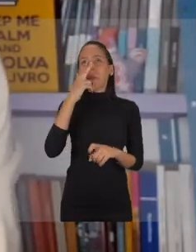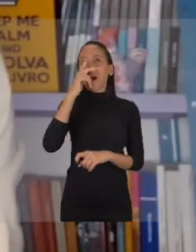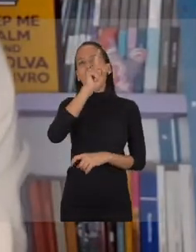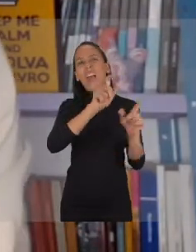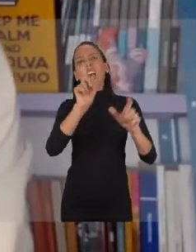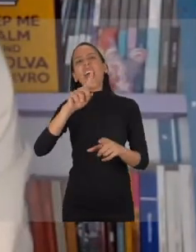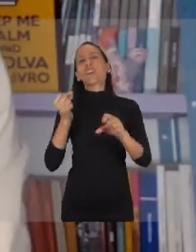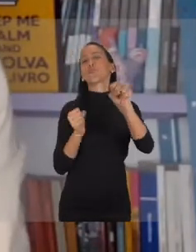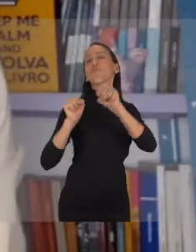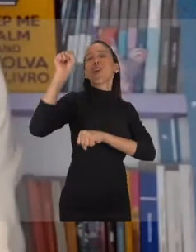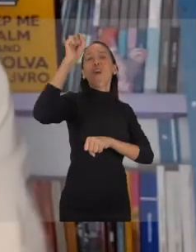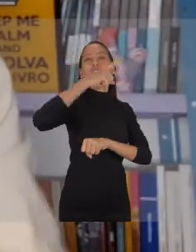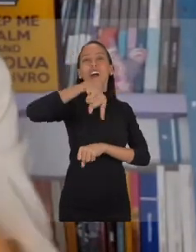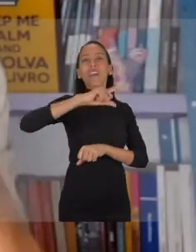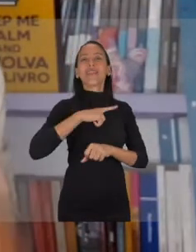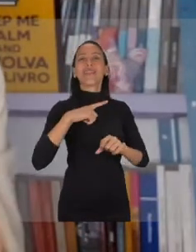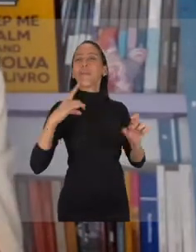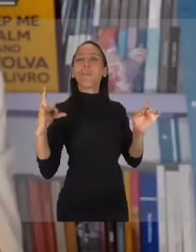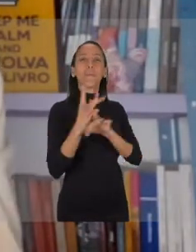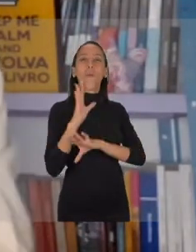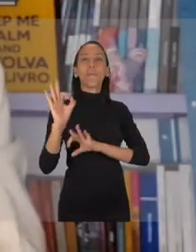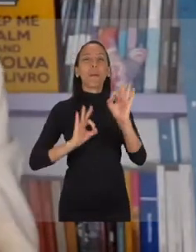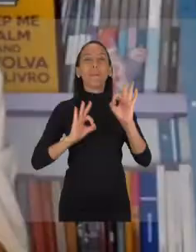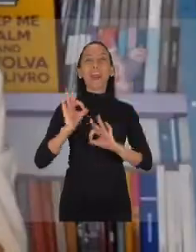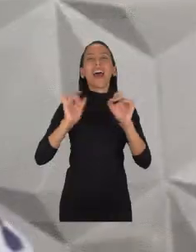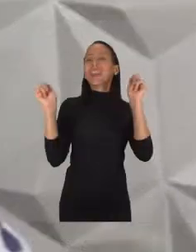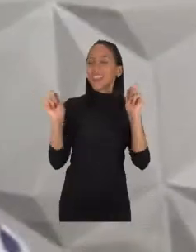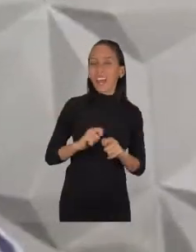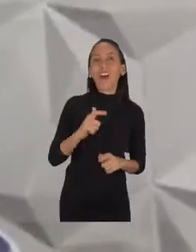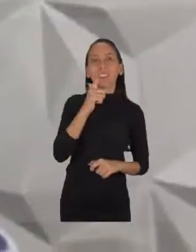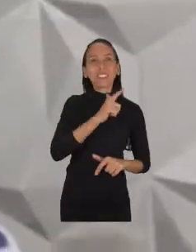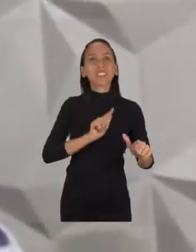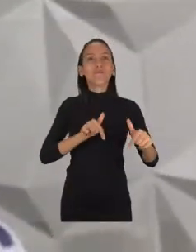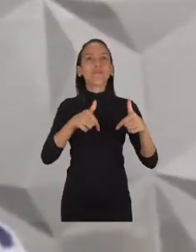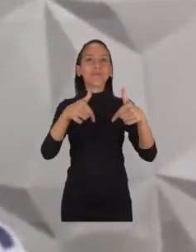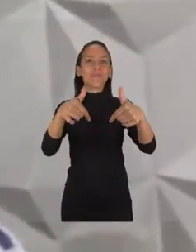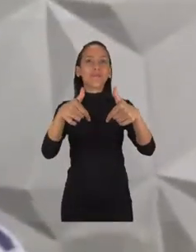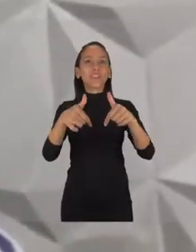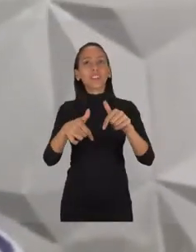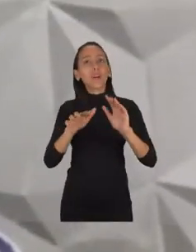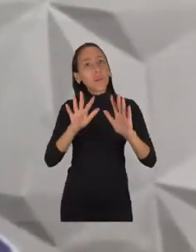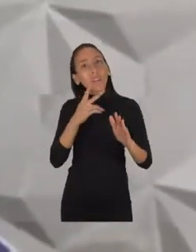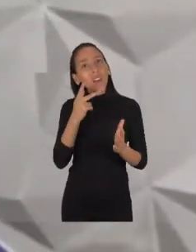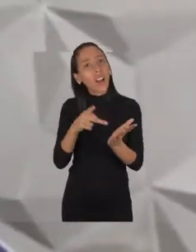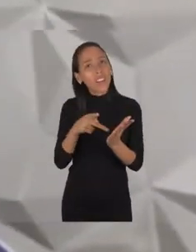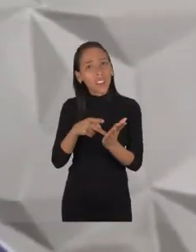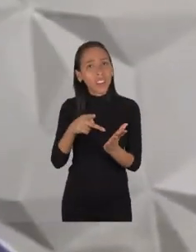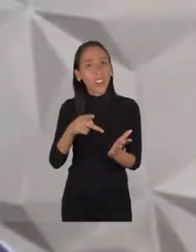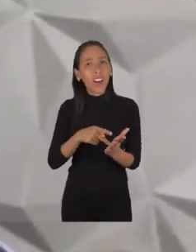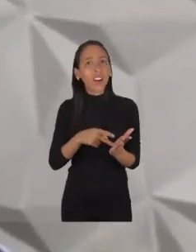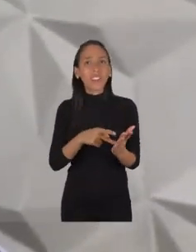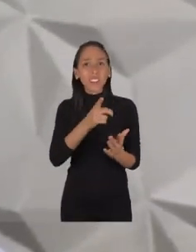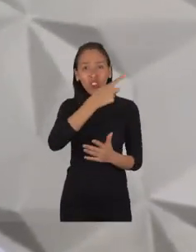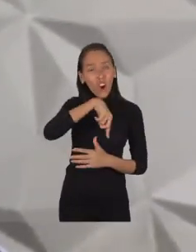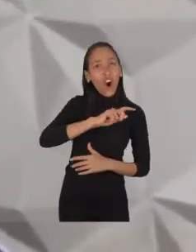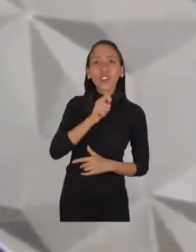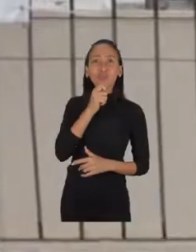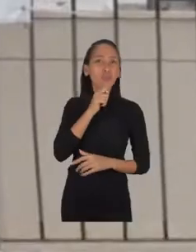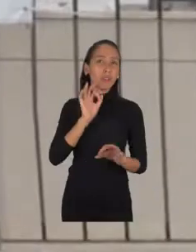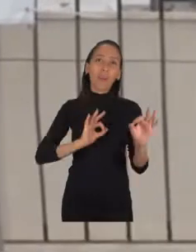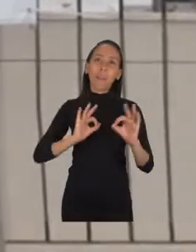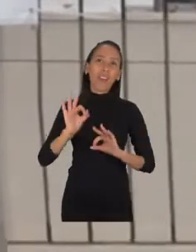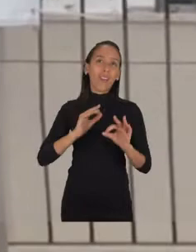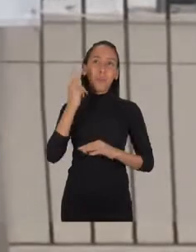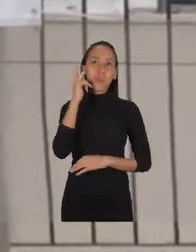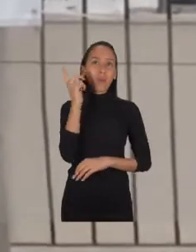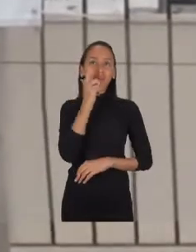super-heróis, né? Como se nós sempre estivéssemos preparados para lidar com algo assim, sendo que, na verdade, nenhum de nós estávamos preparados para